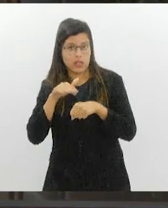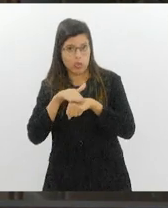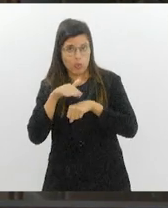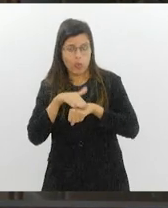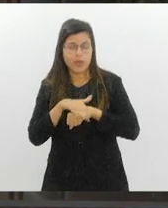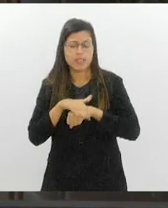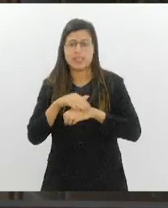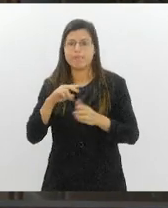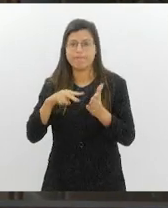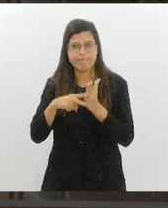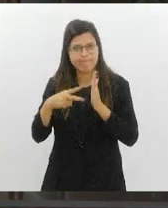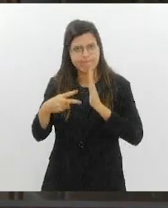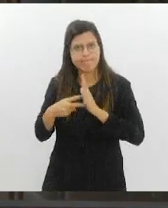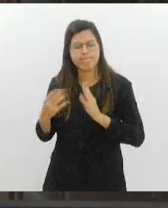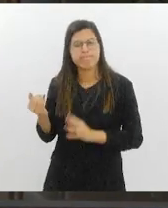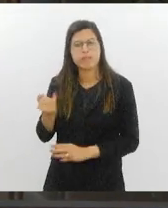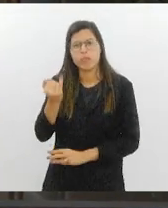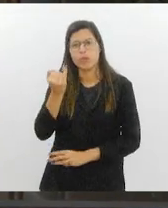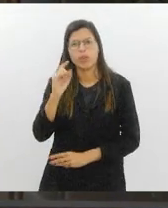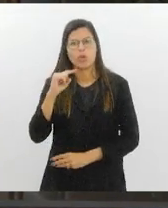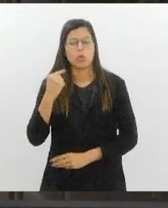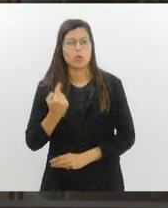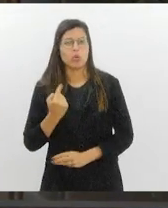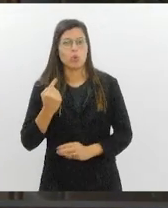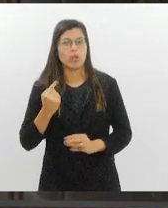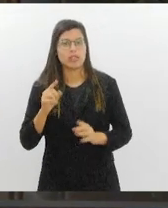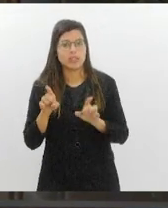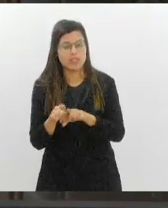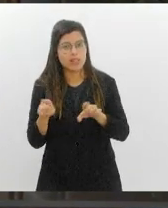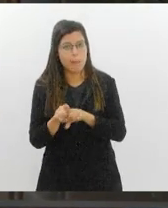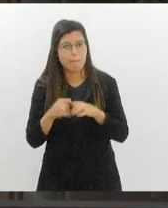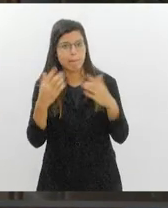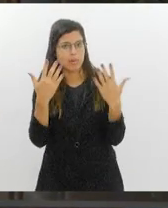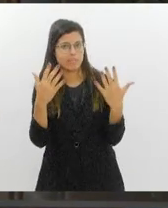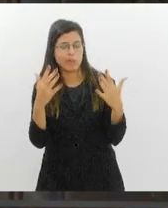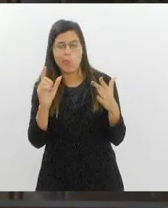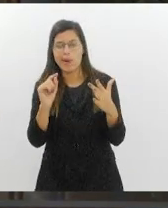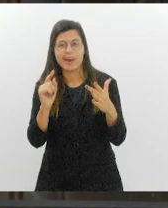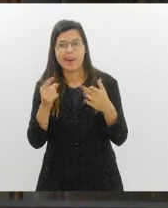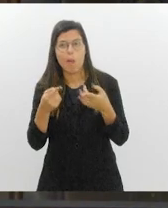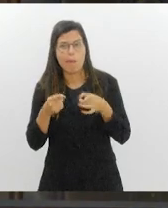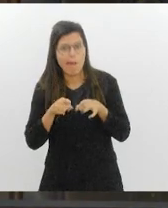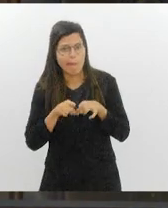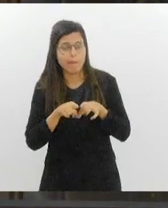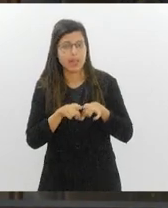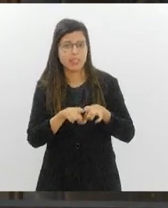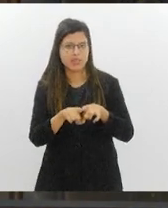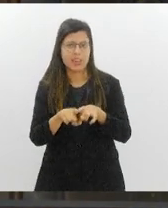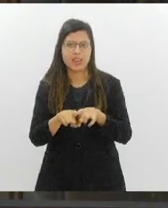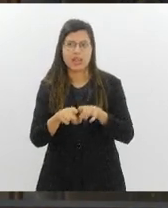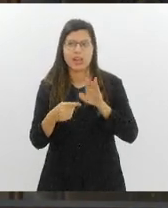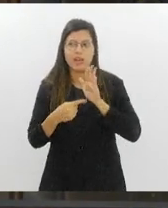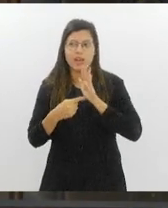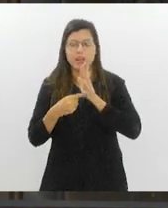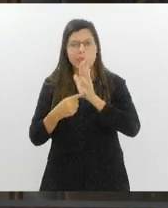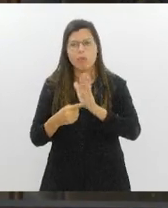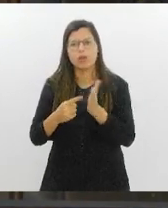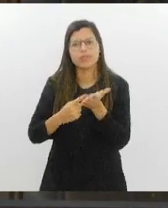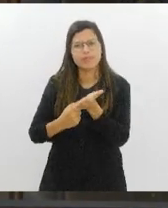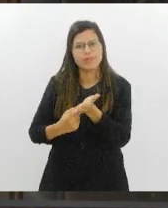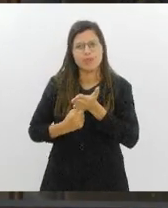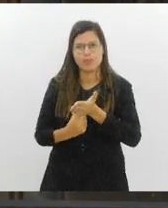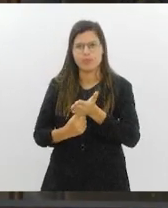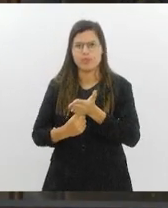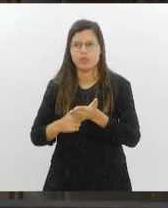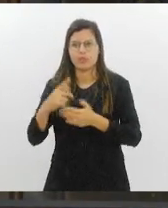nós, pois a gente celebra também uma parceria que exemplifica esse compromisso da Petrobras,